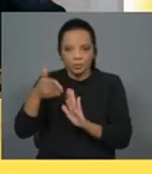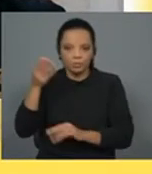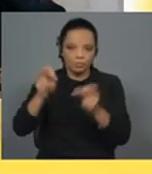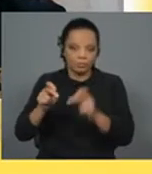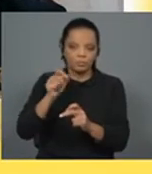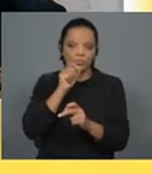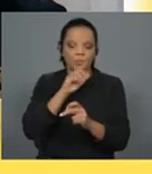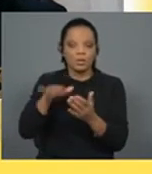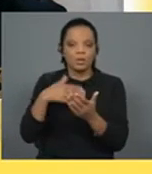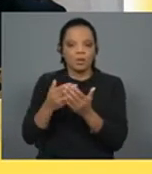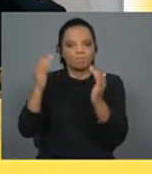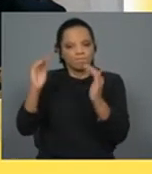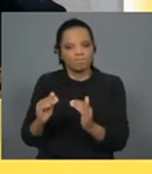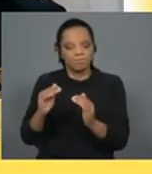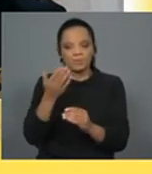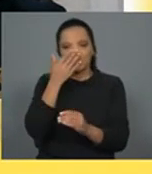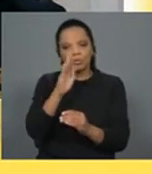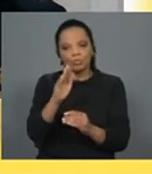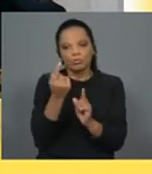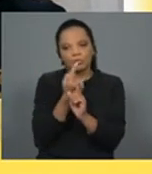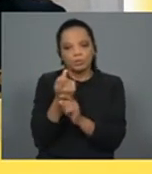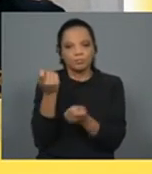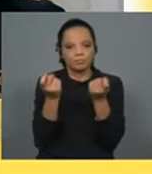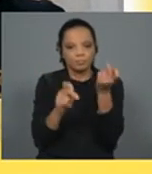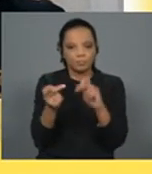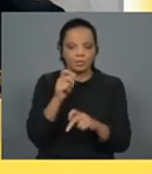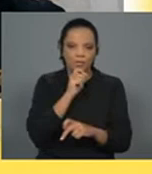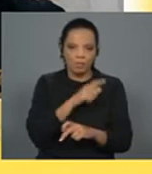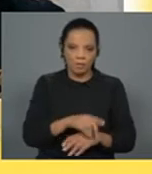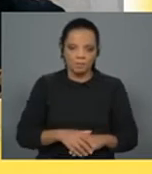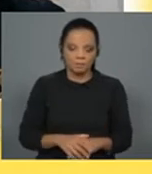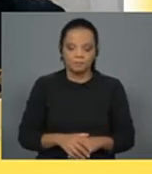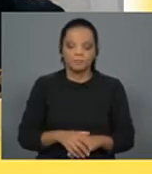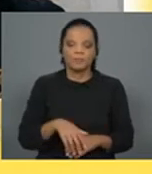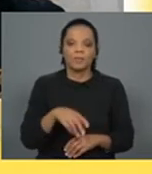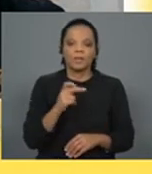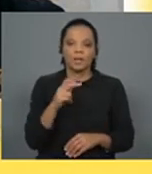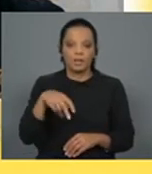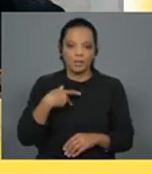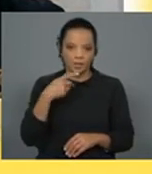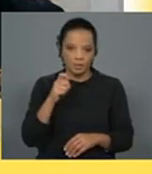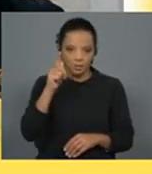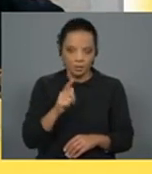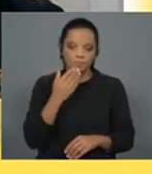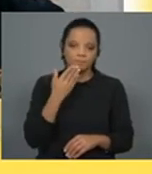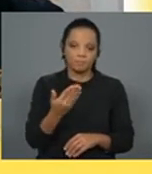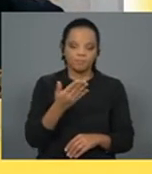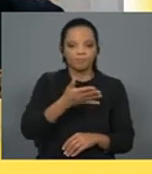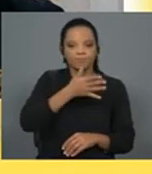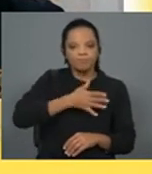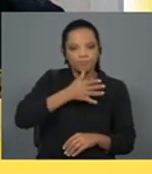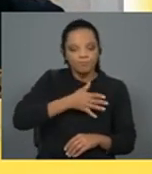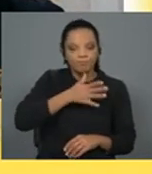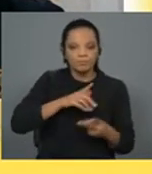ser minimizadas logo com pequenos gestos, pequenas ações que nós podemos fazer. André Macedo Fernandes, obrigado pelos contributos que nos deixou,